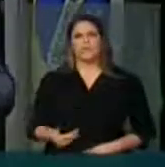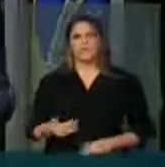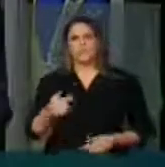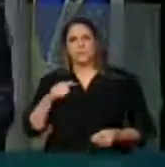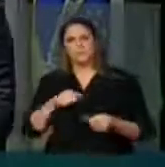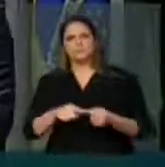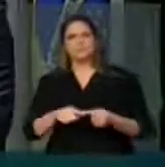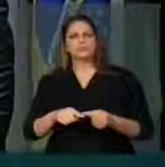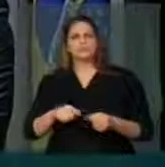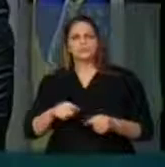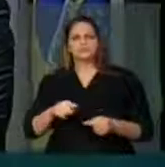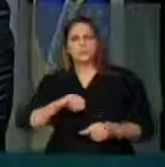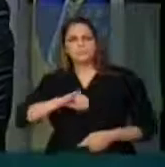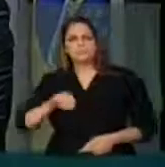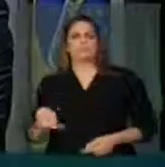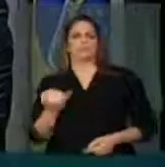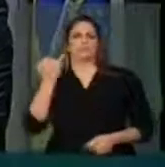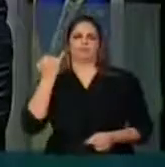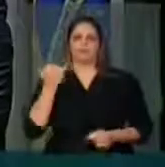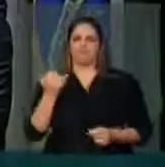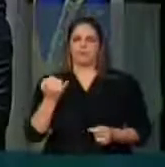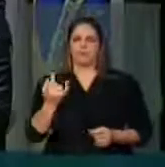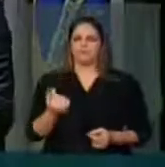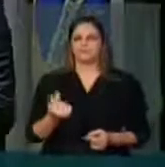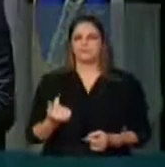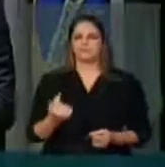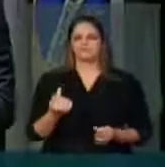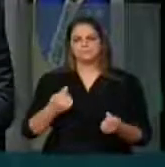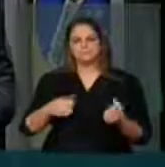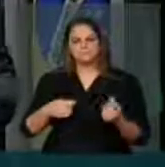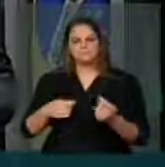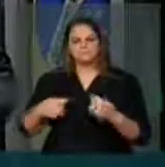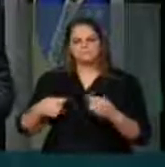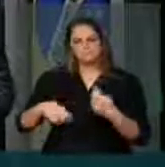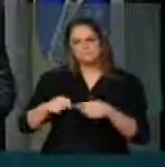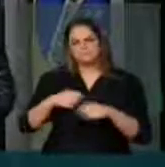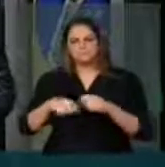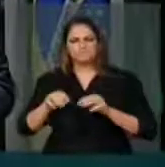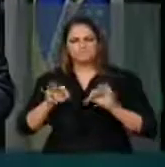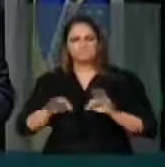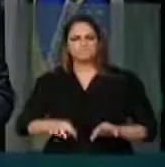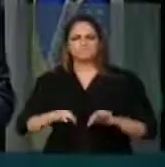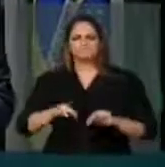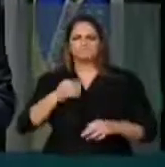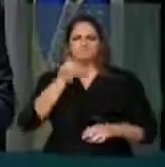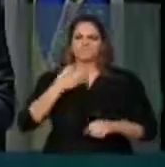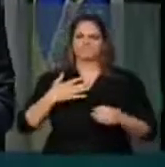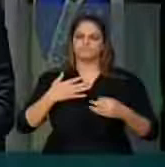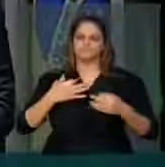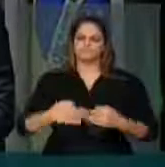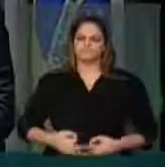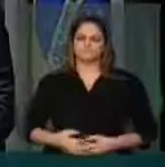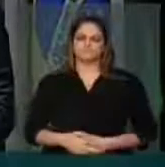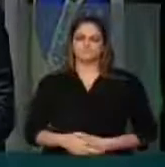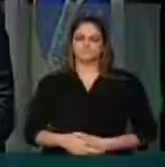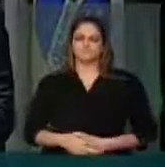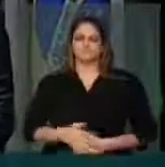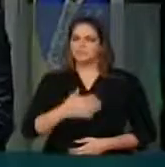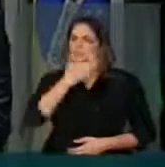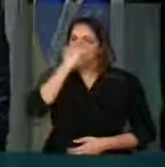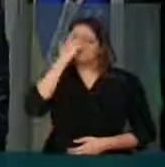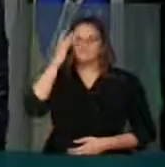otimizar a aplicação dos recursos públicos e fazendo com que a eficiência fosse marca da sua gestão. Homem público de